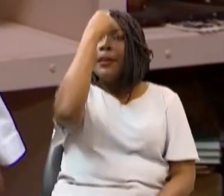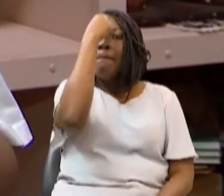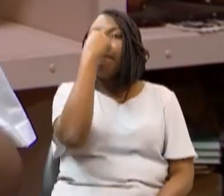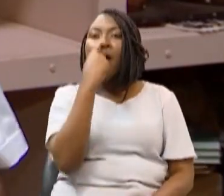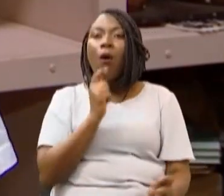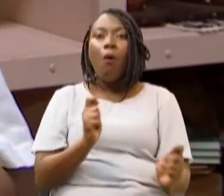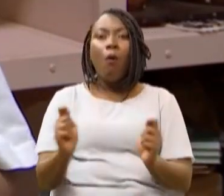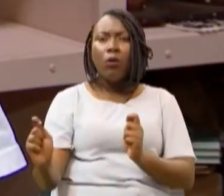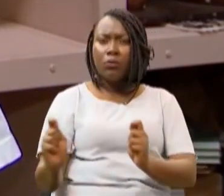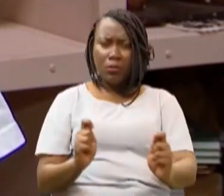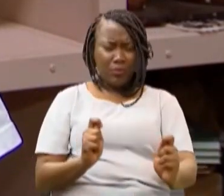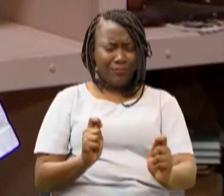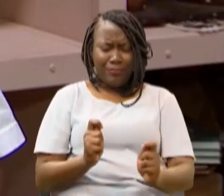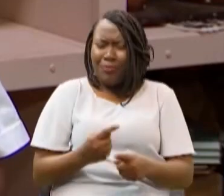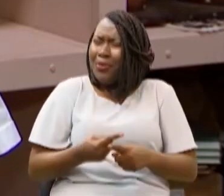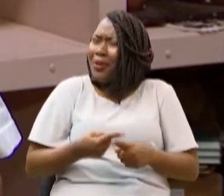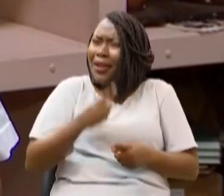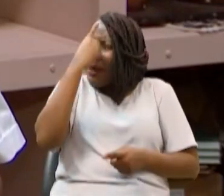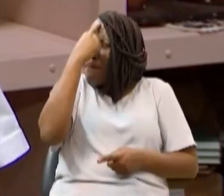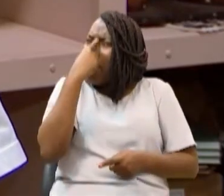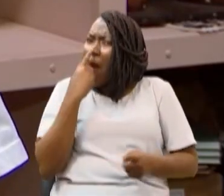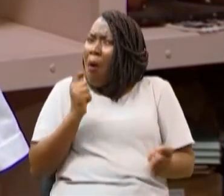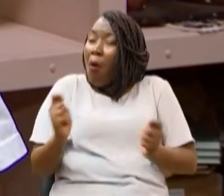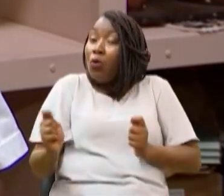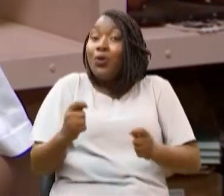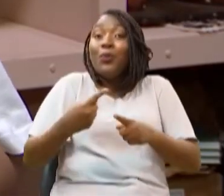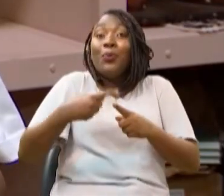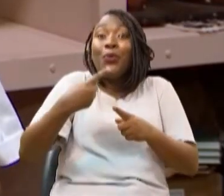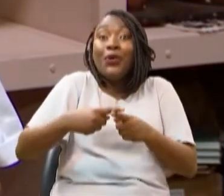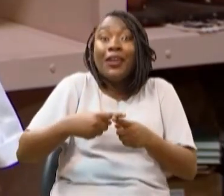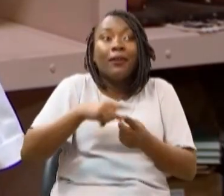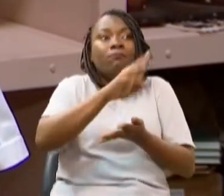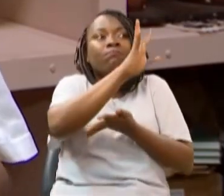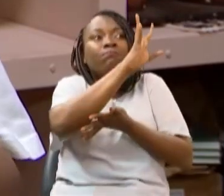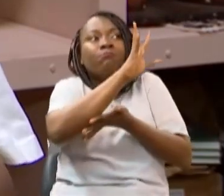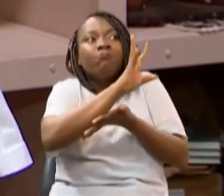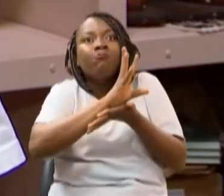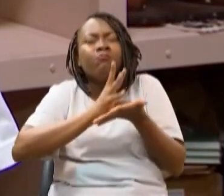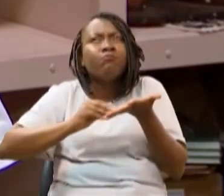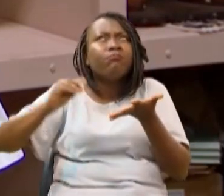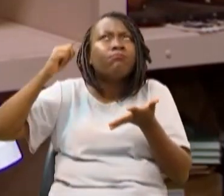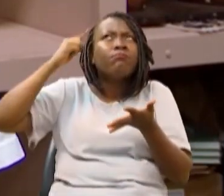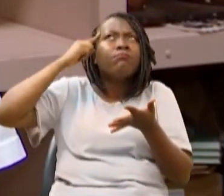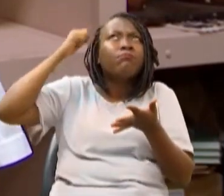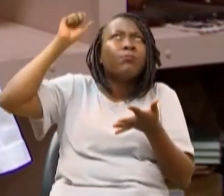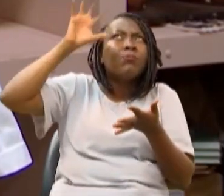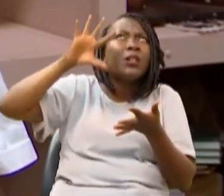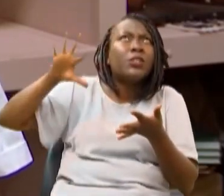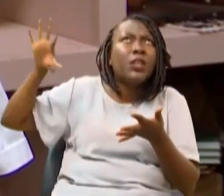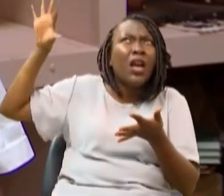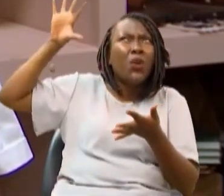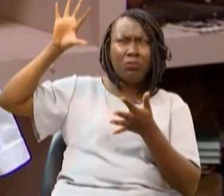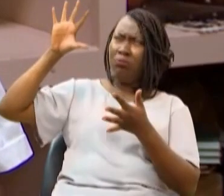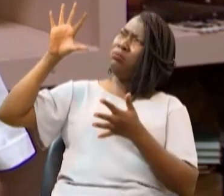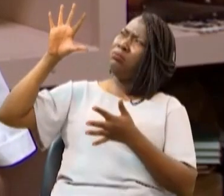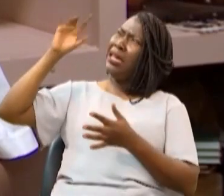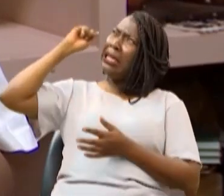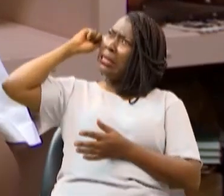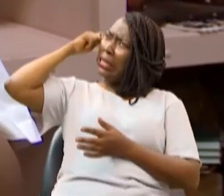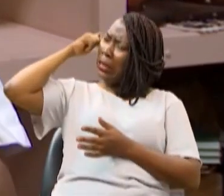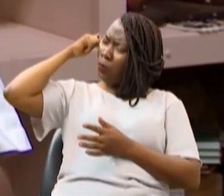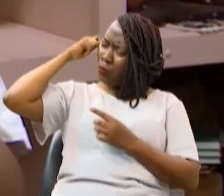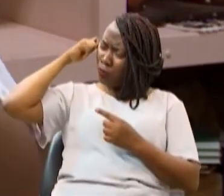a gente vai chamar de imagens de controle. Por que imagens de controle? Porque elas reproduzem um imaginário de que se tudo que